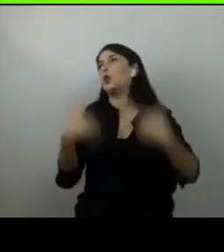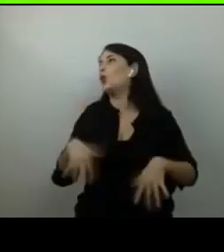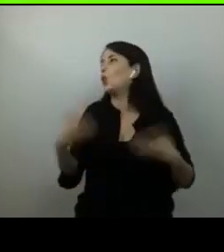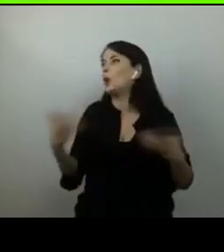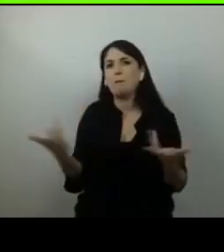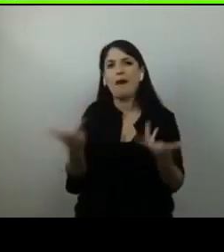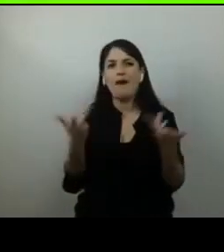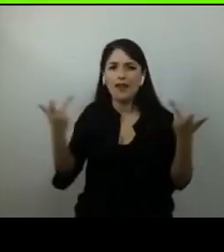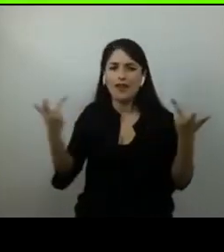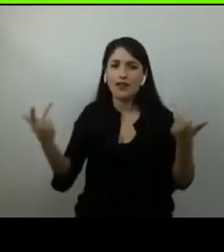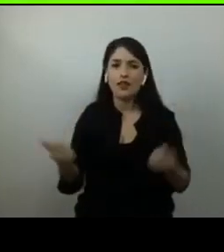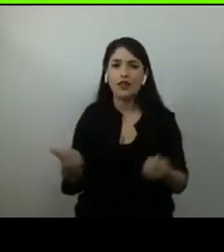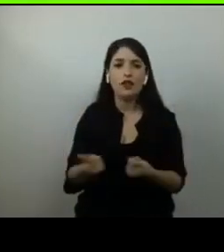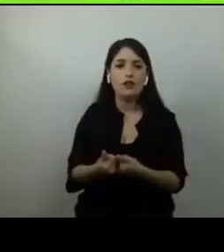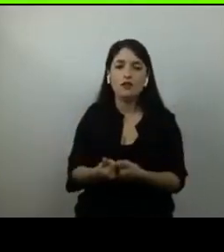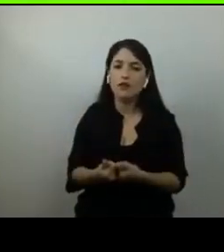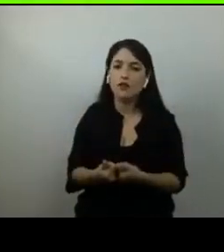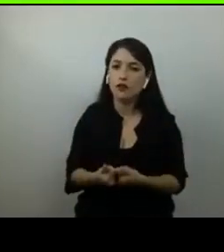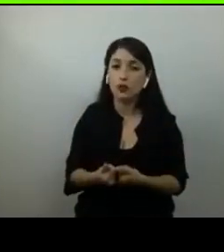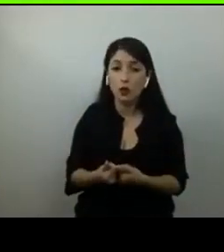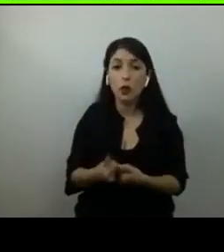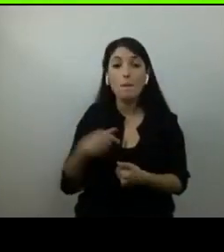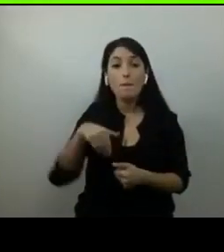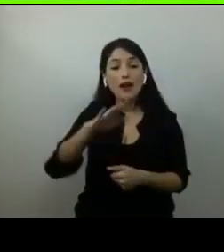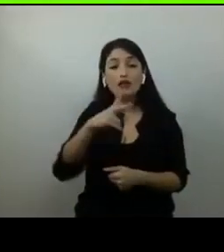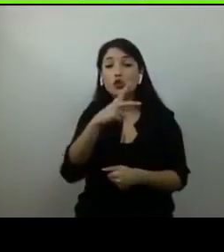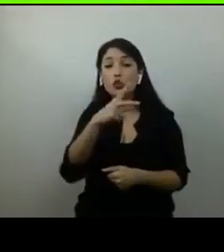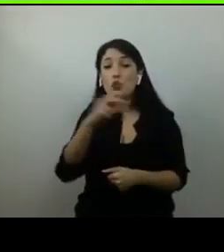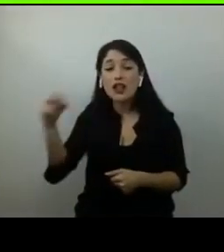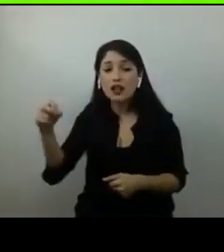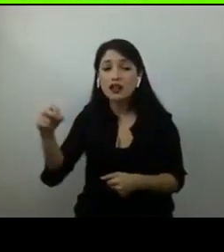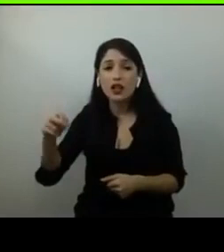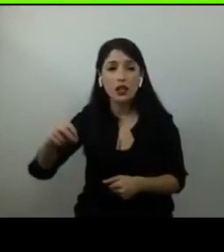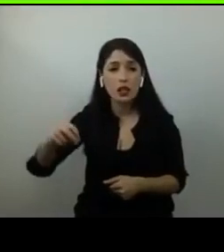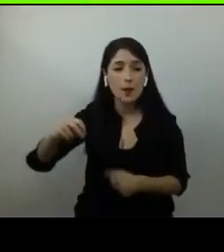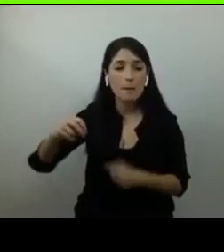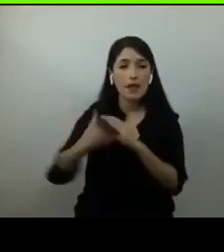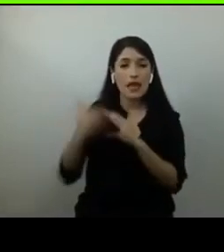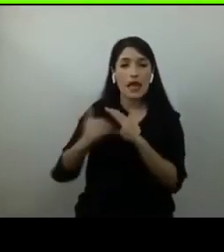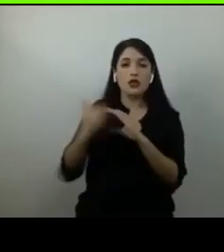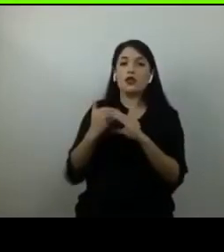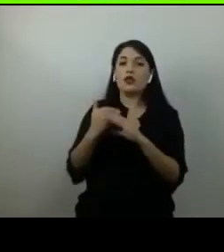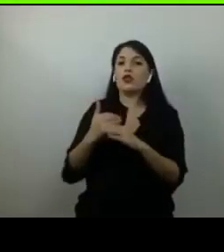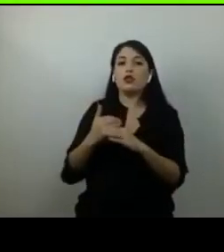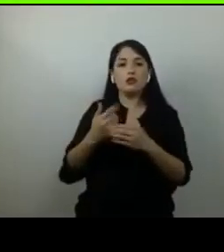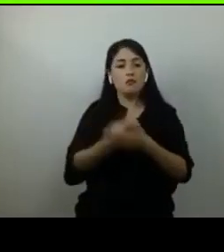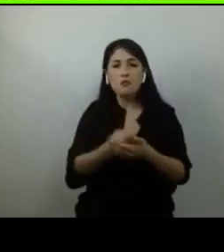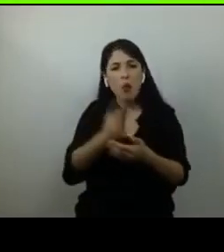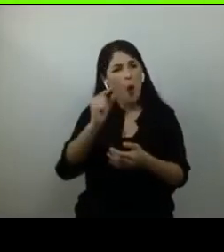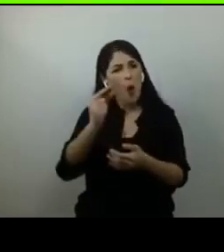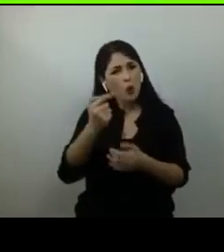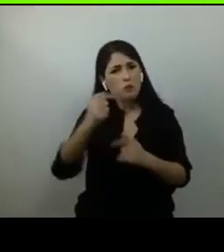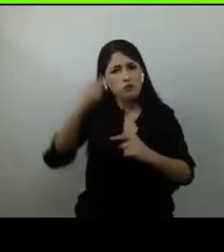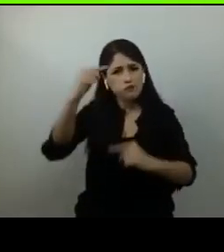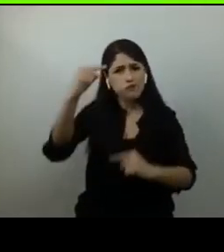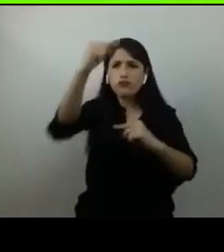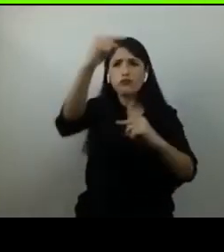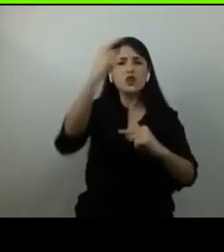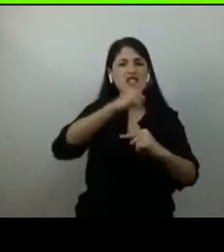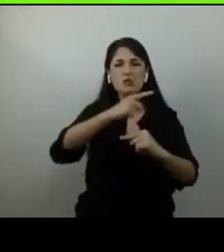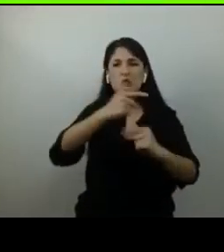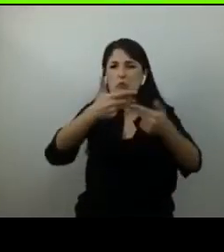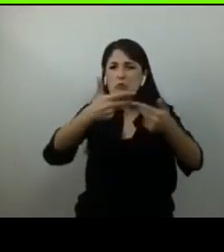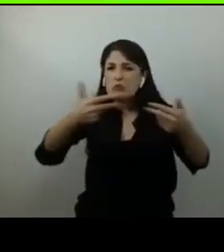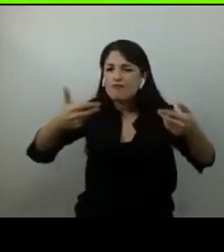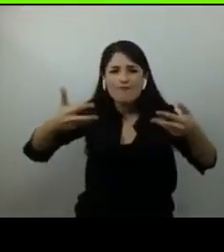na Folha de São Paulo, e teve a capacidade de, em pouquíssimas linhas, dizer coisas extremamente relevantes, né? Então, nós vamos ter que incluir esse